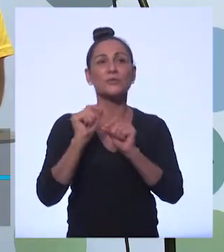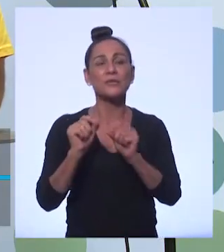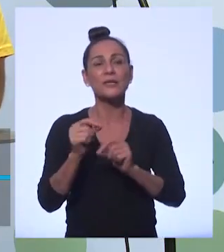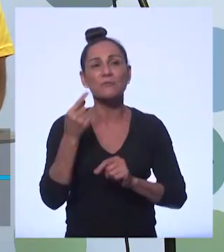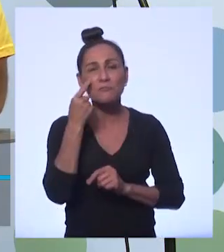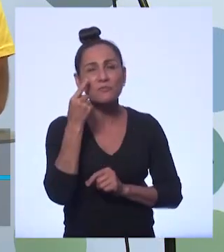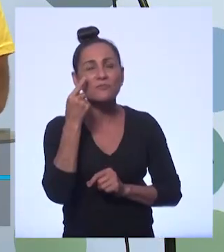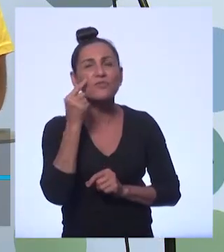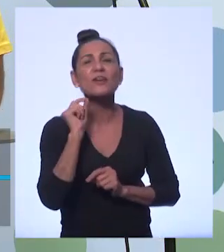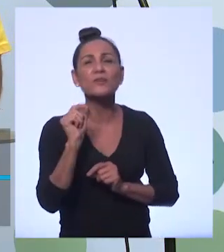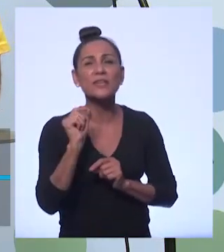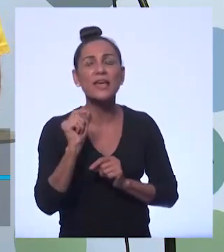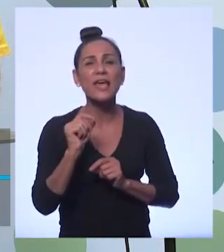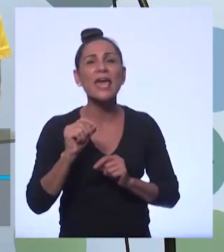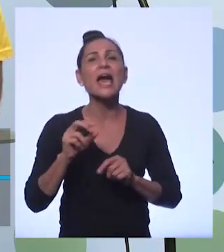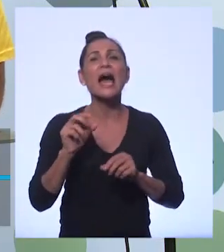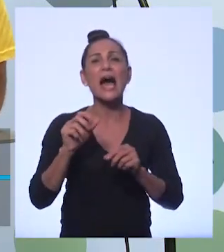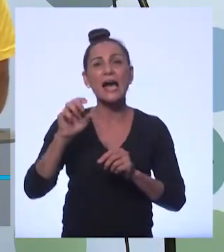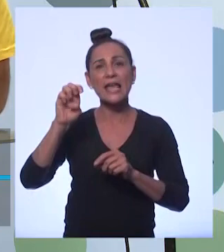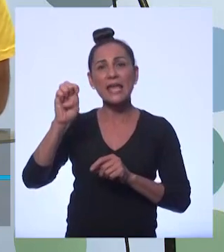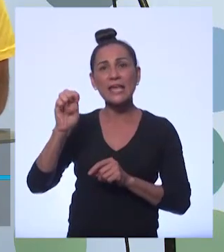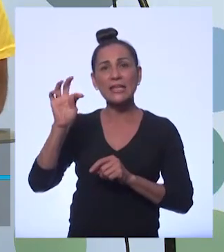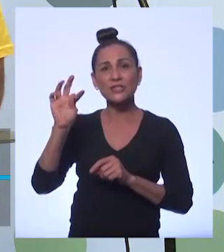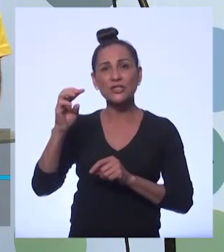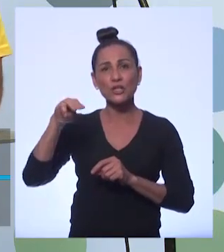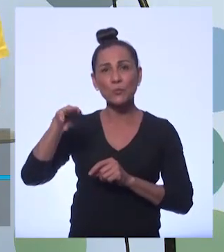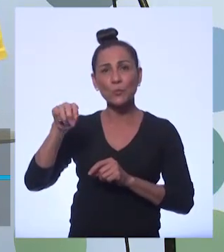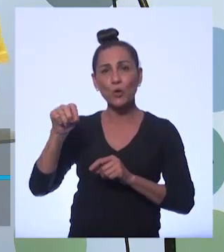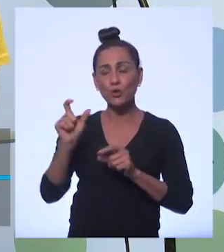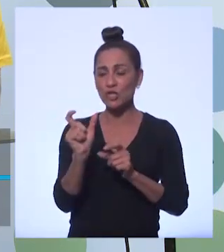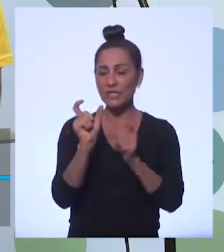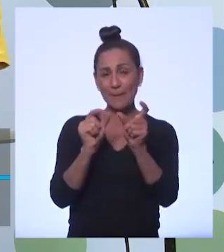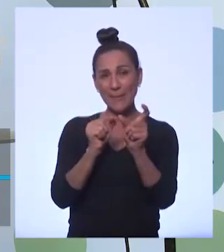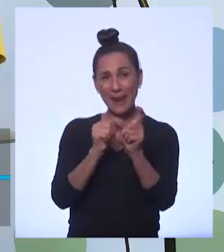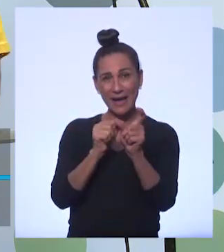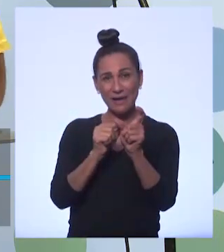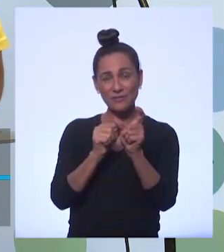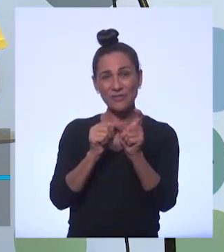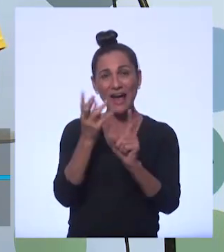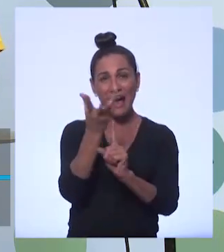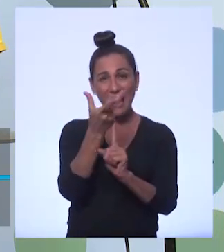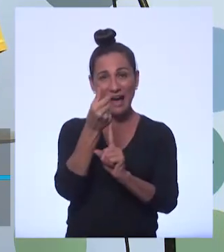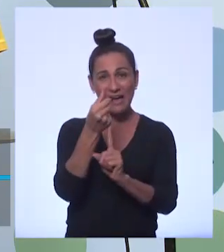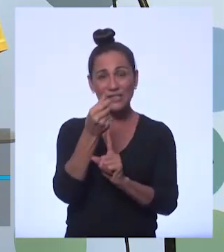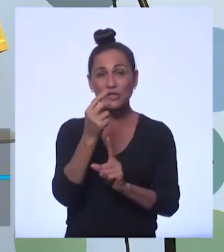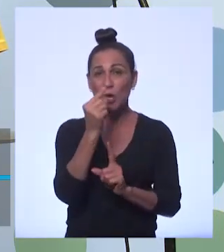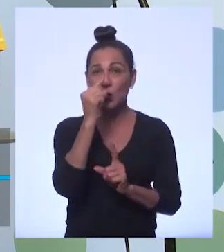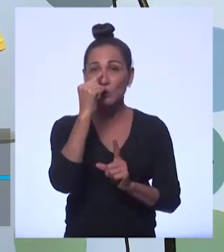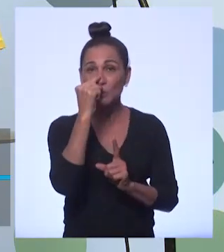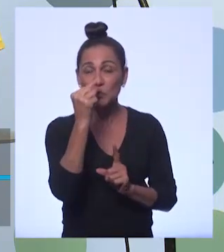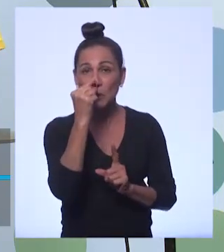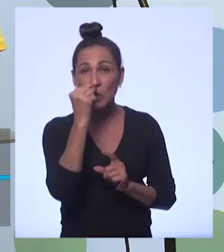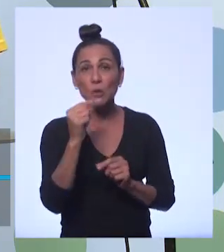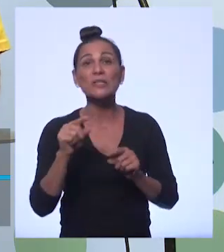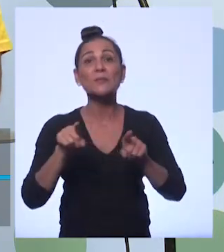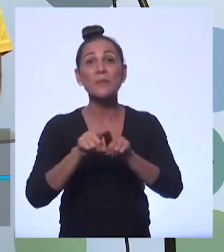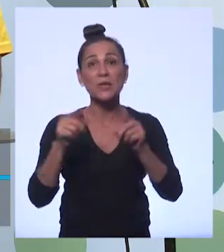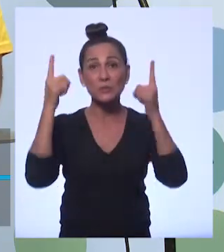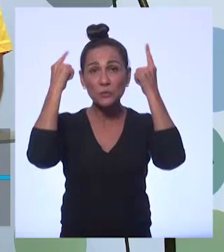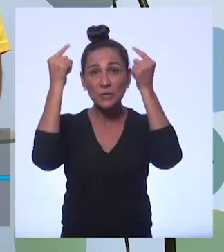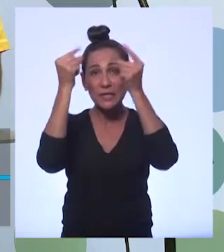a etimologia da palavra arte, né? Então, latim ars, do grego tekne.